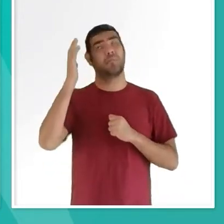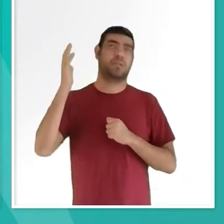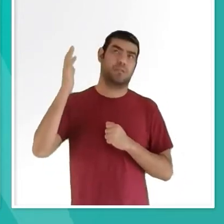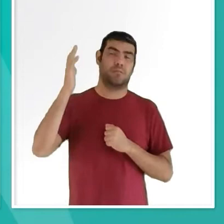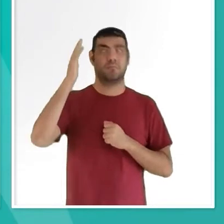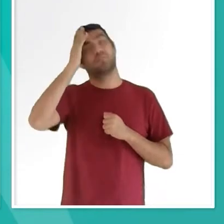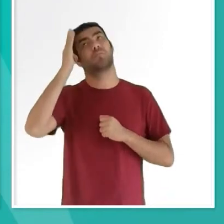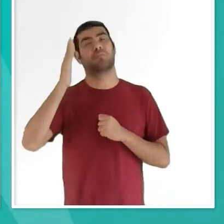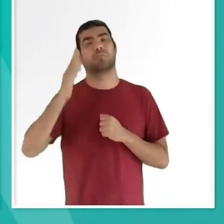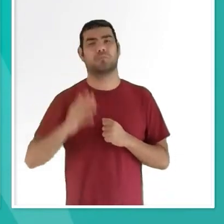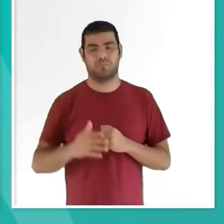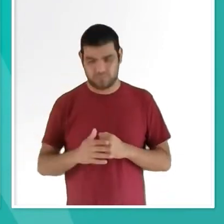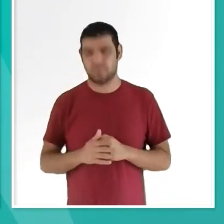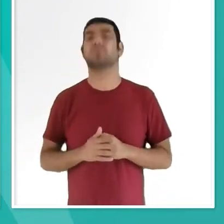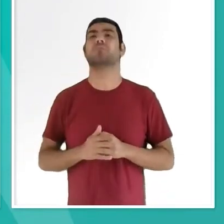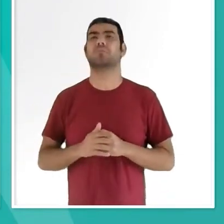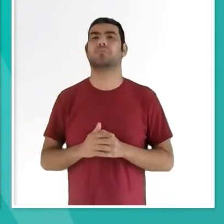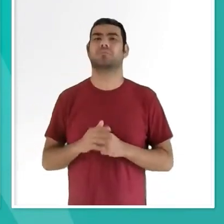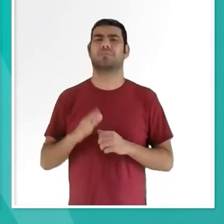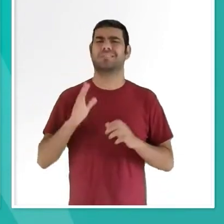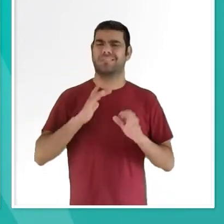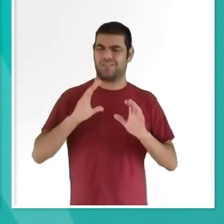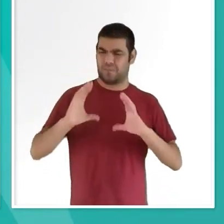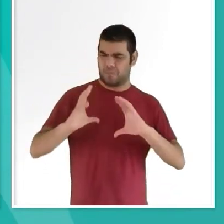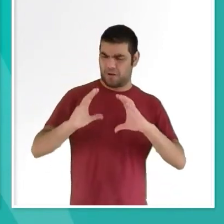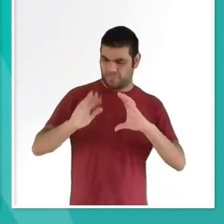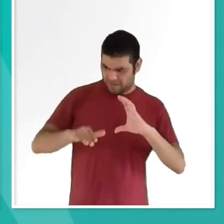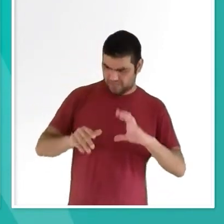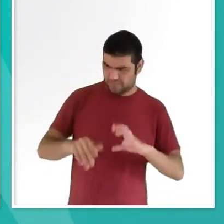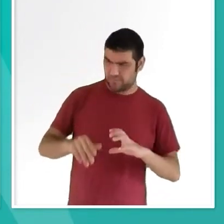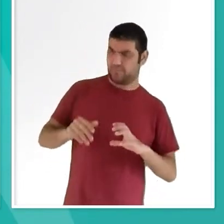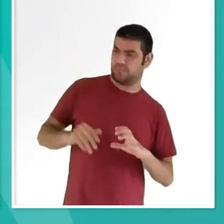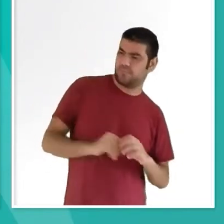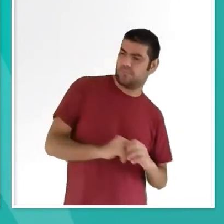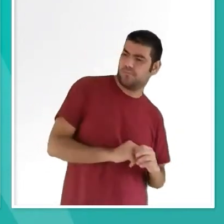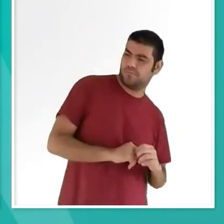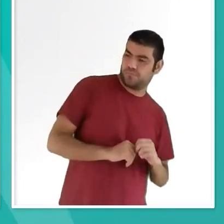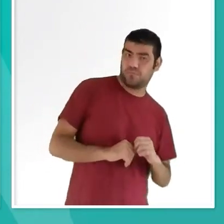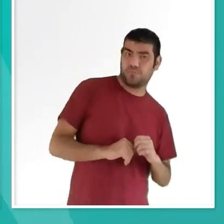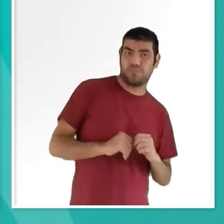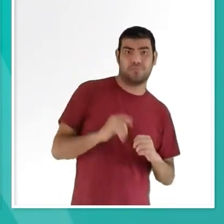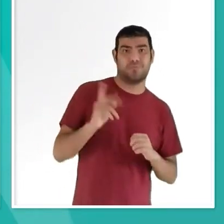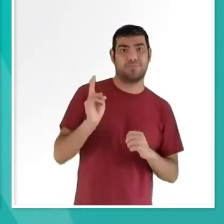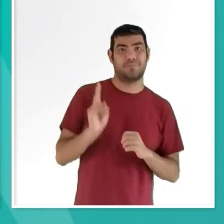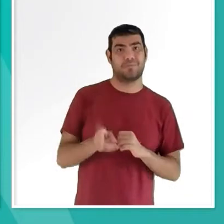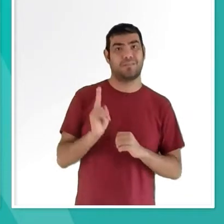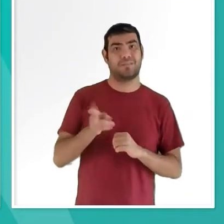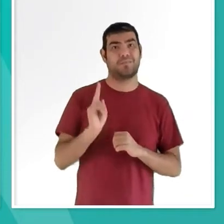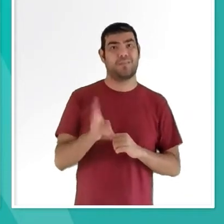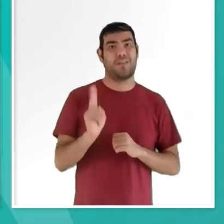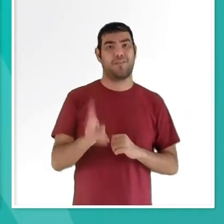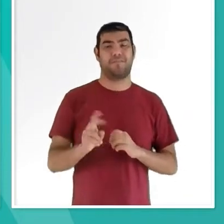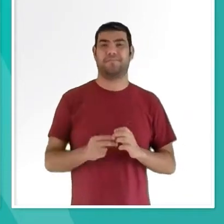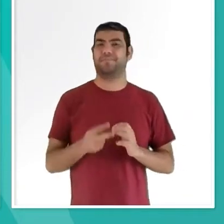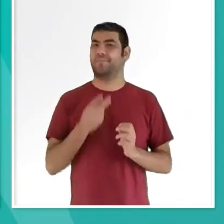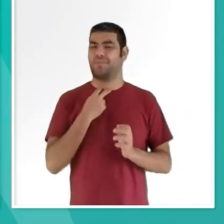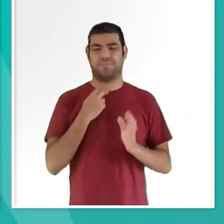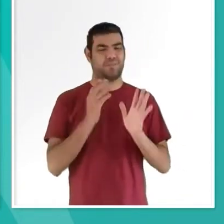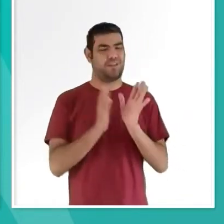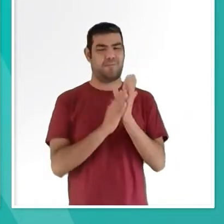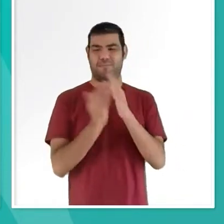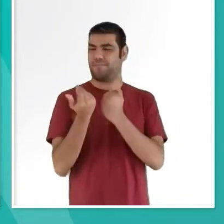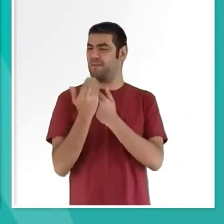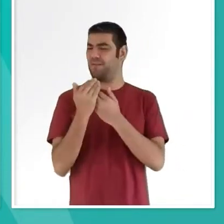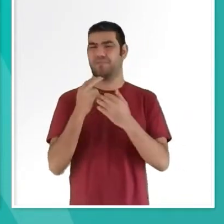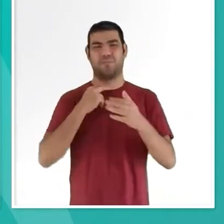se ela estivesse muito baixa, aí fazia um peixinho e levantava com a cabeça, mas não podia segurar, não podia chutar a